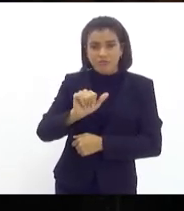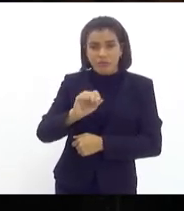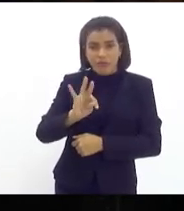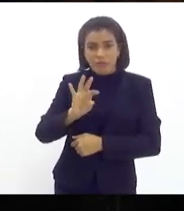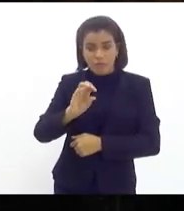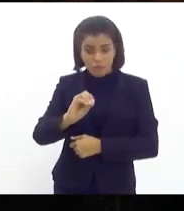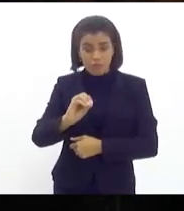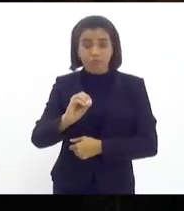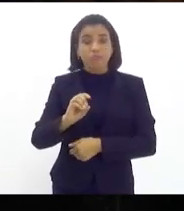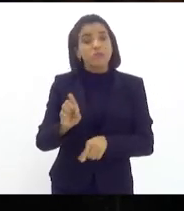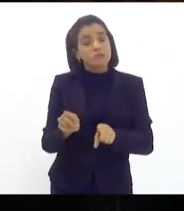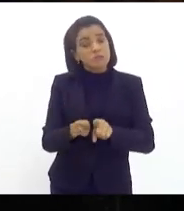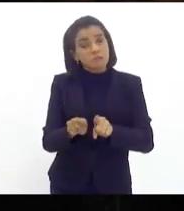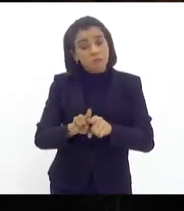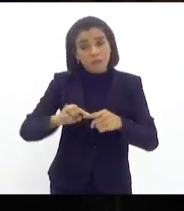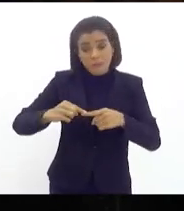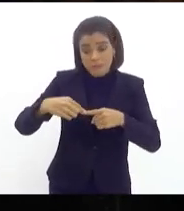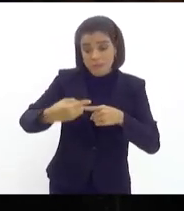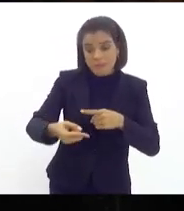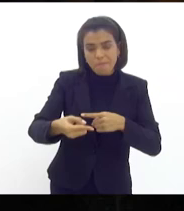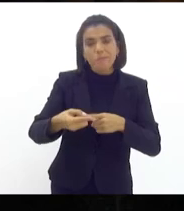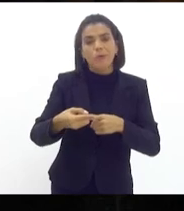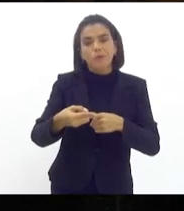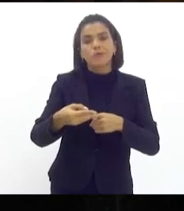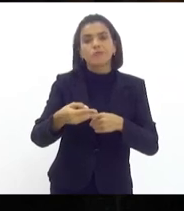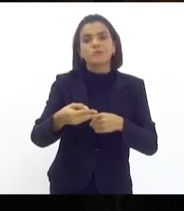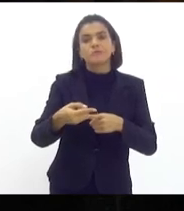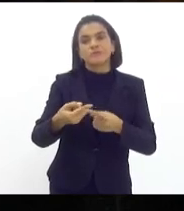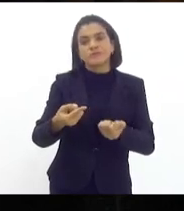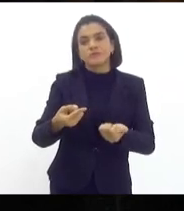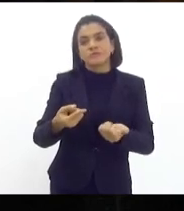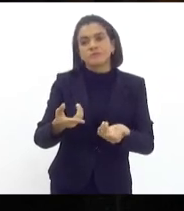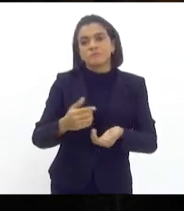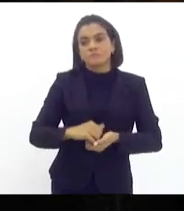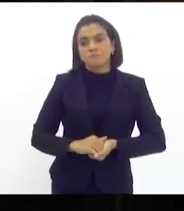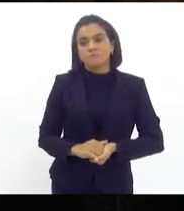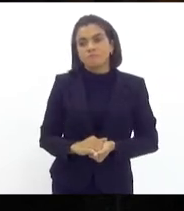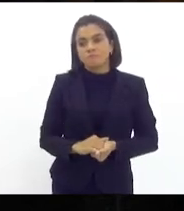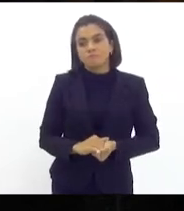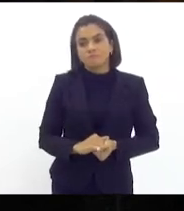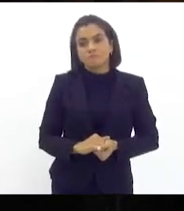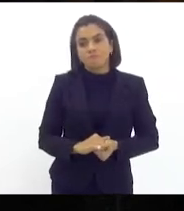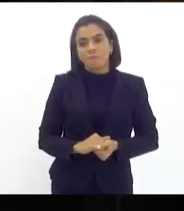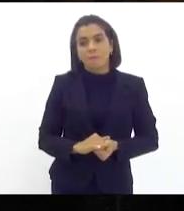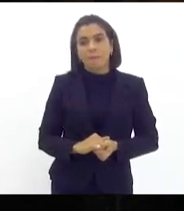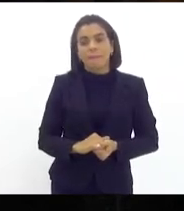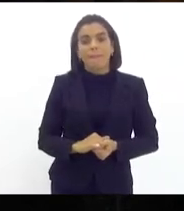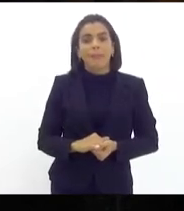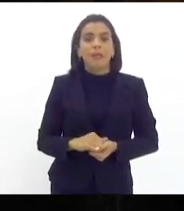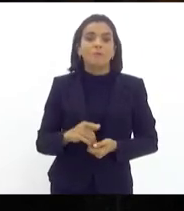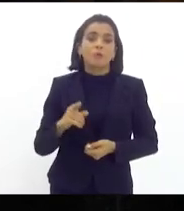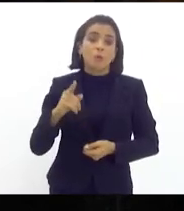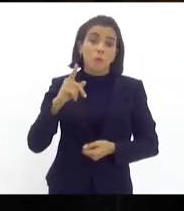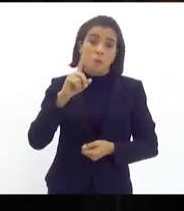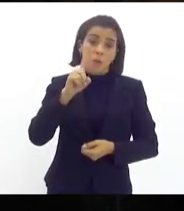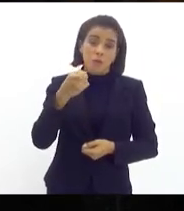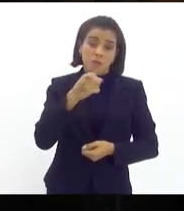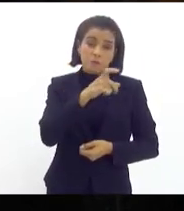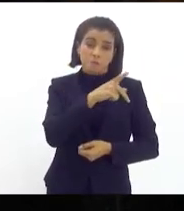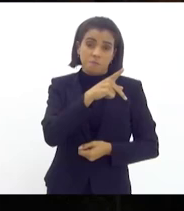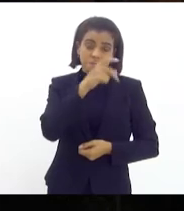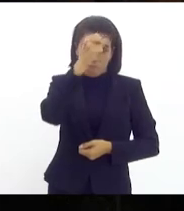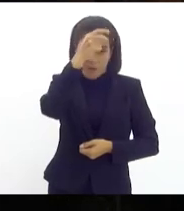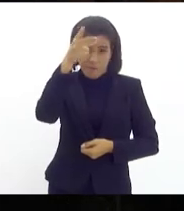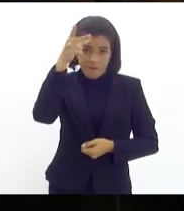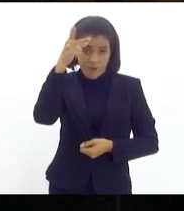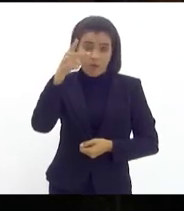propiciou também a ida para o poder de Marcelo Crivella na prefeitura da